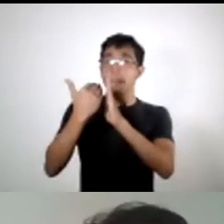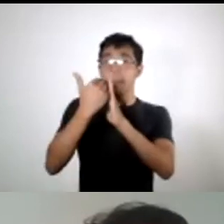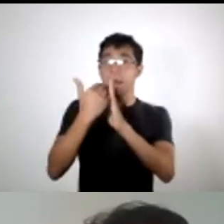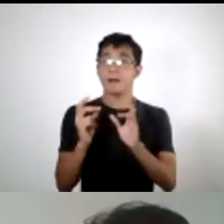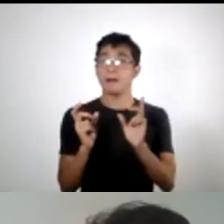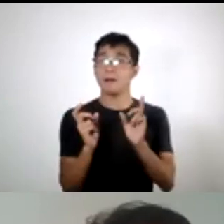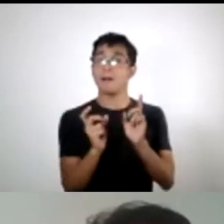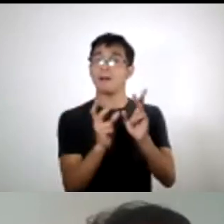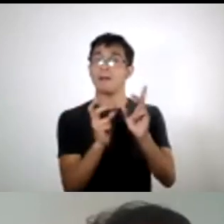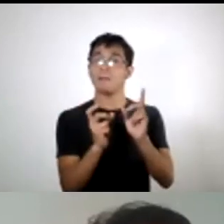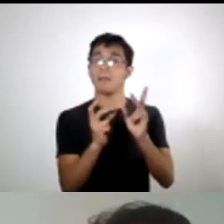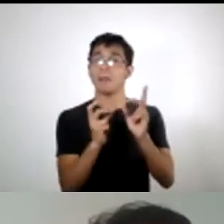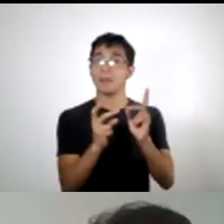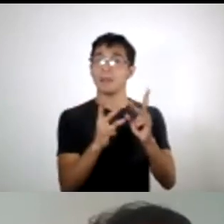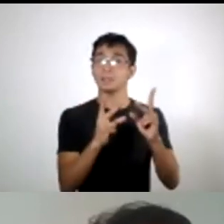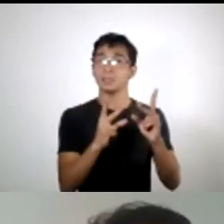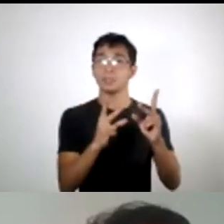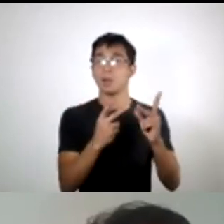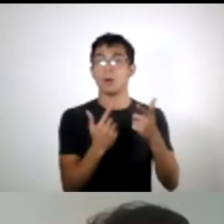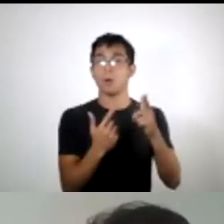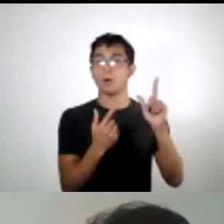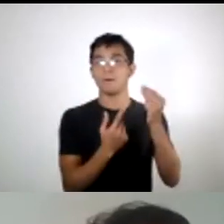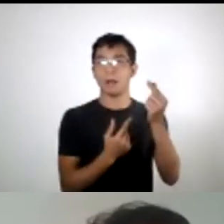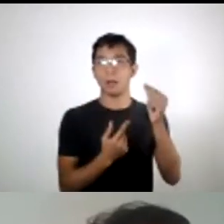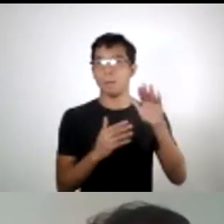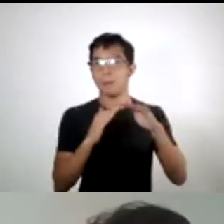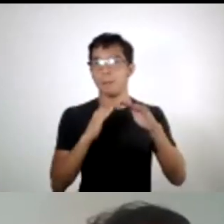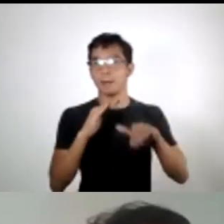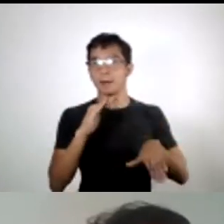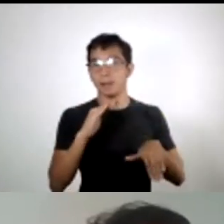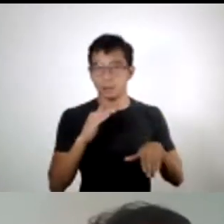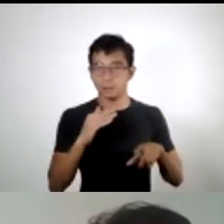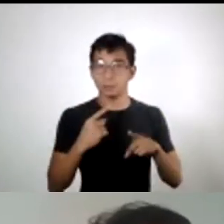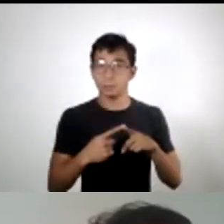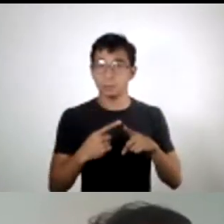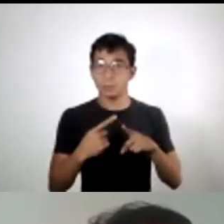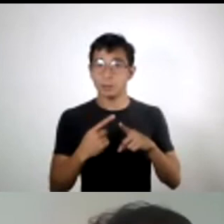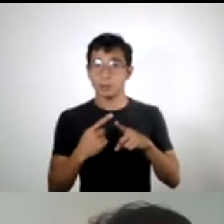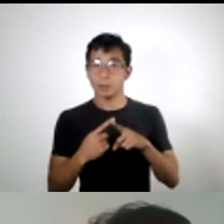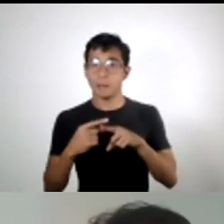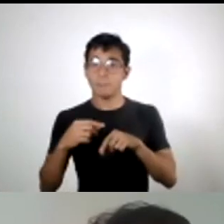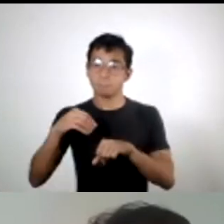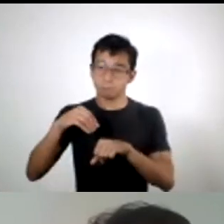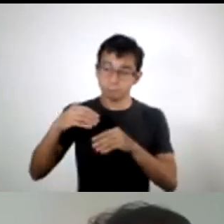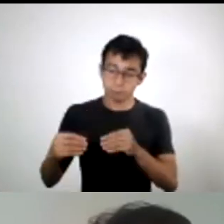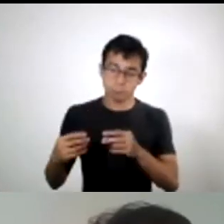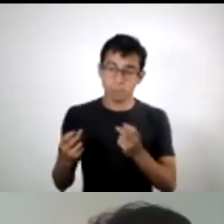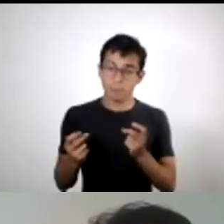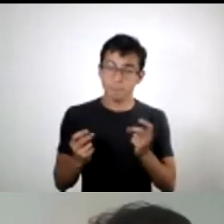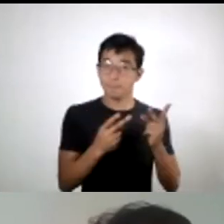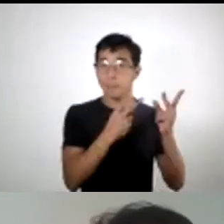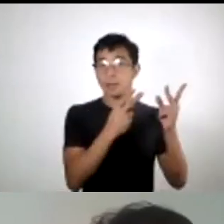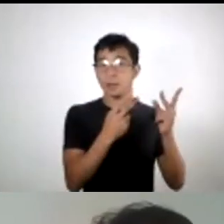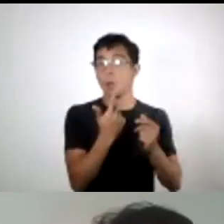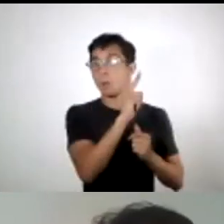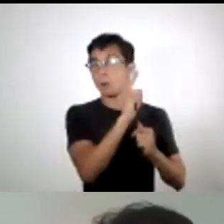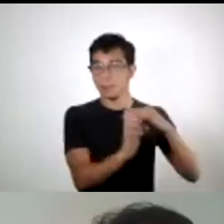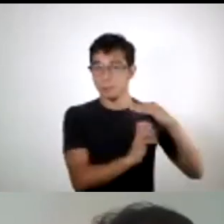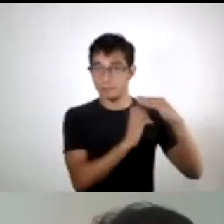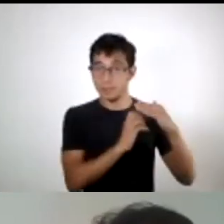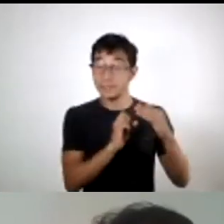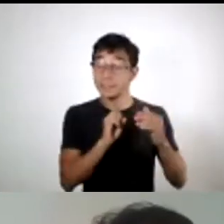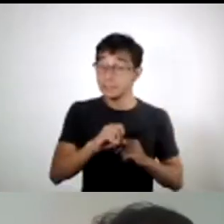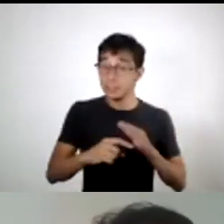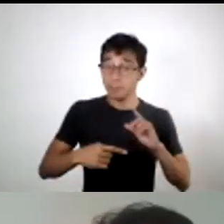banana desvalorizada porque vendia-se por atravessador, né? Quando você tem políticas públicas que ele é fruto